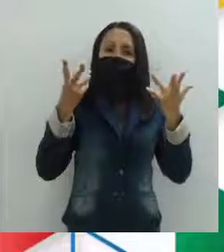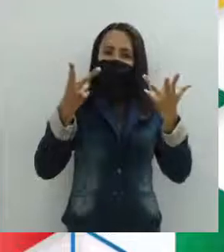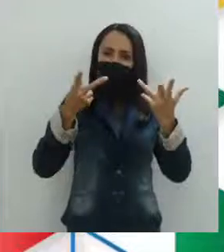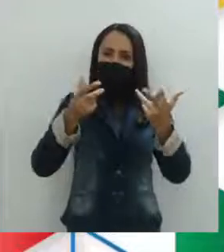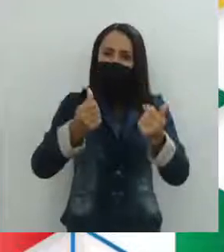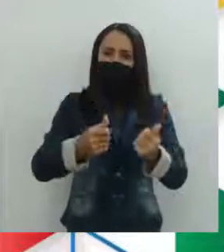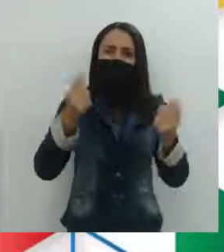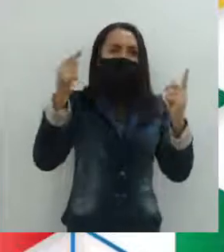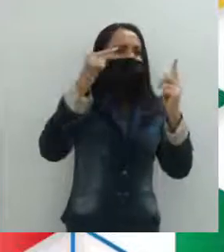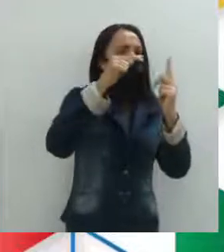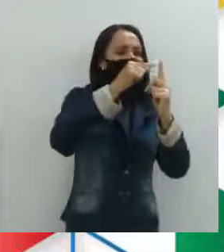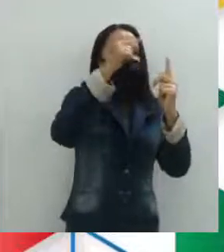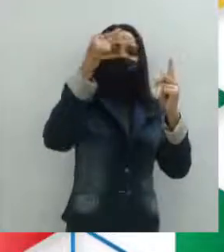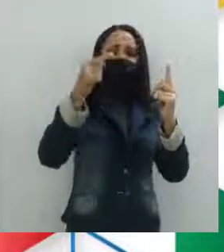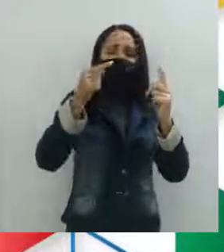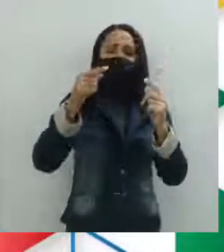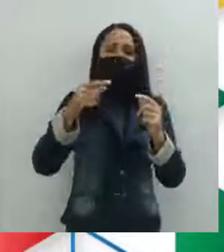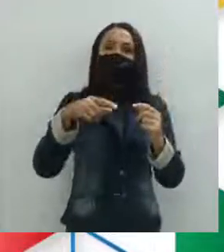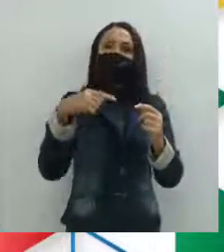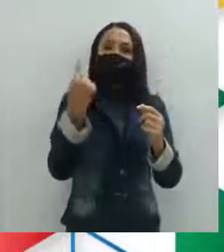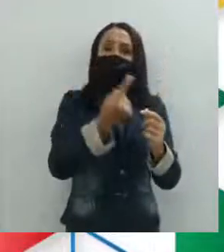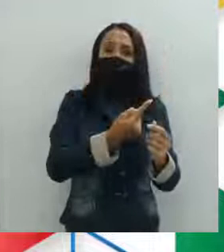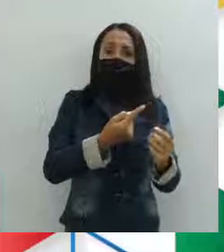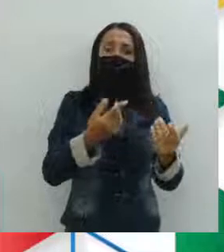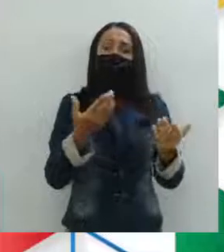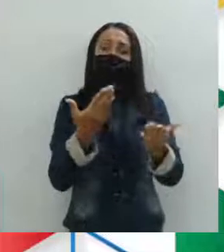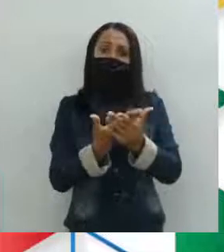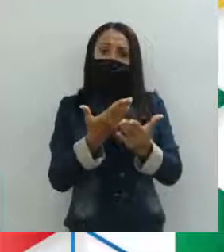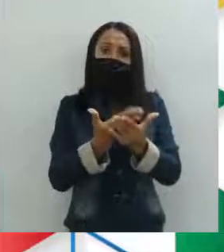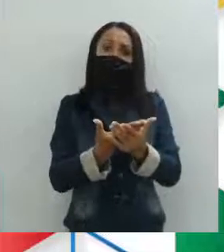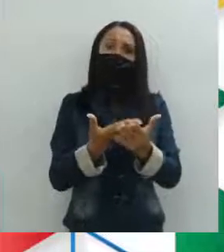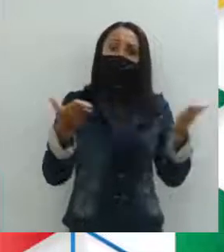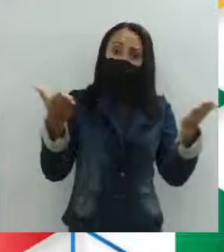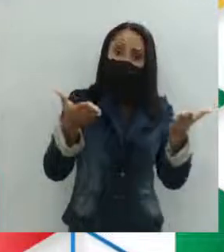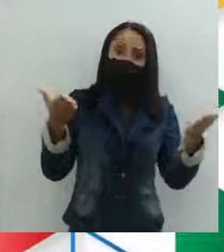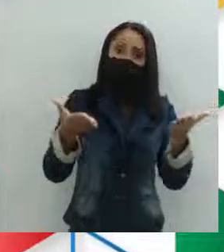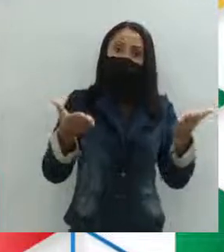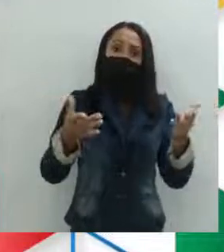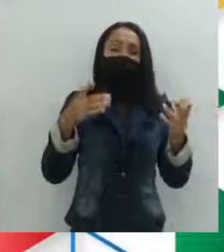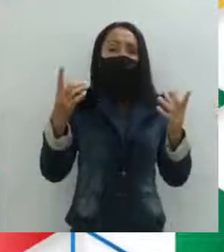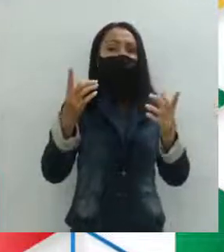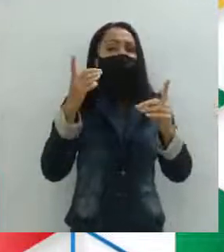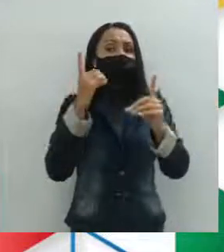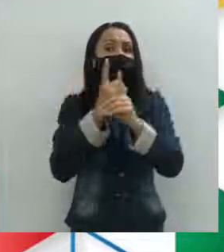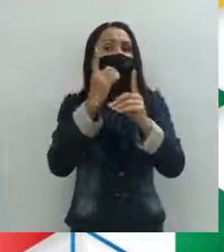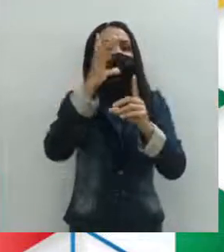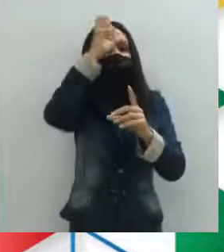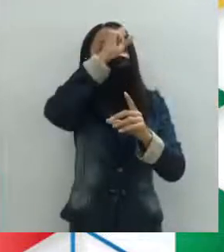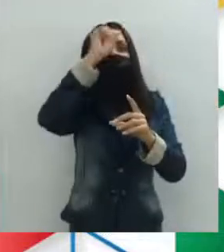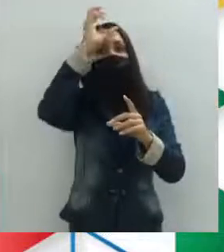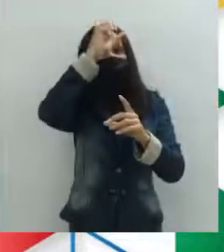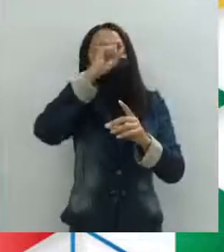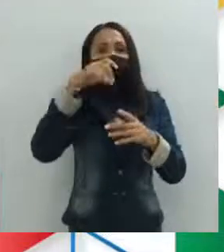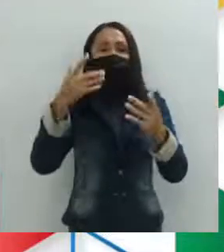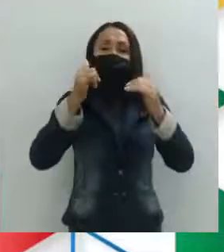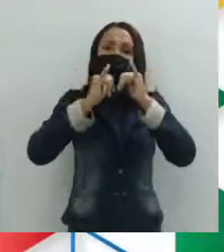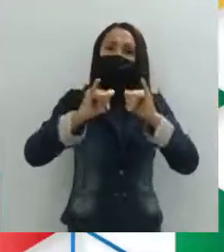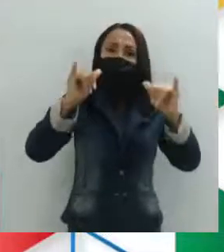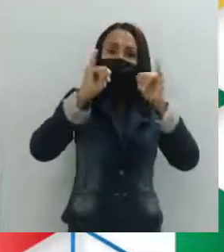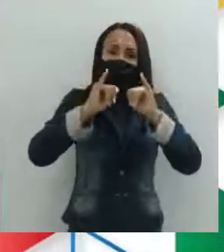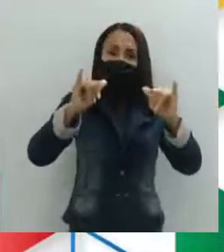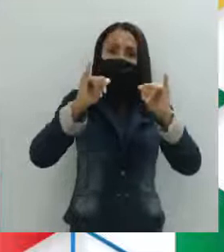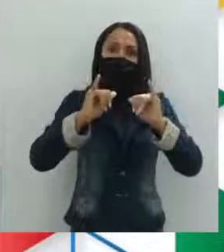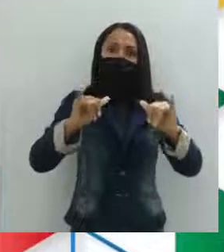o objetivo da nossa aula de hoje. Qual é? Identificar e aprender em notícias